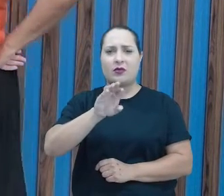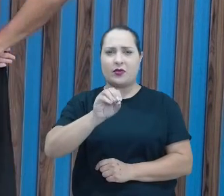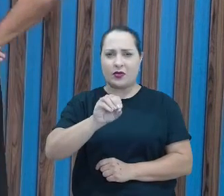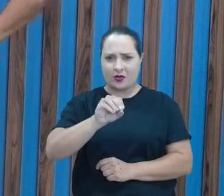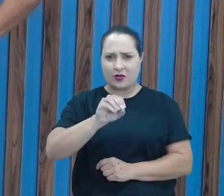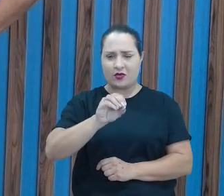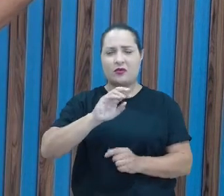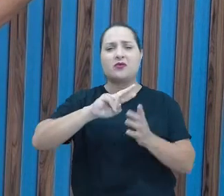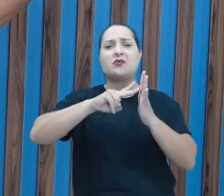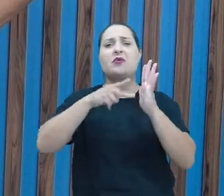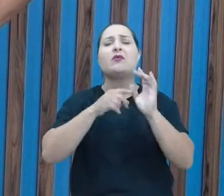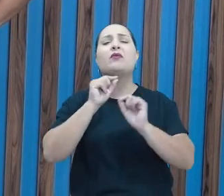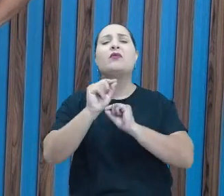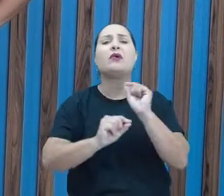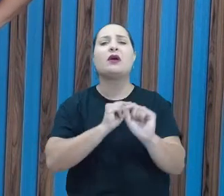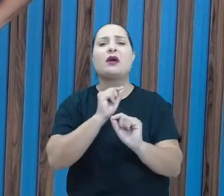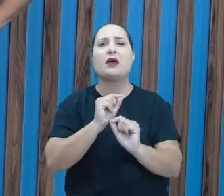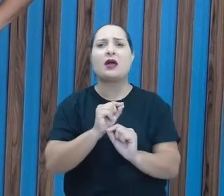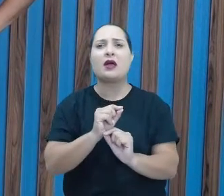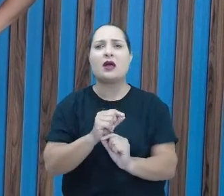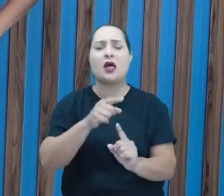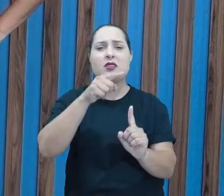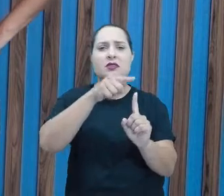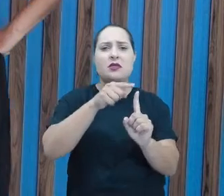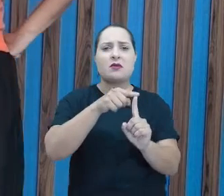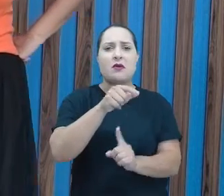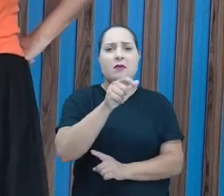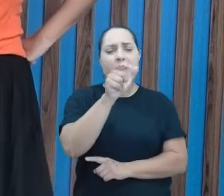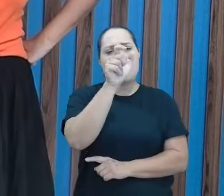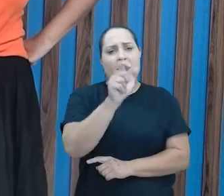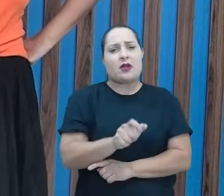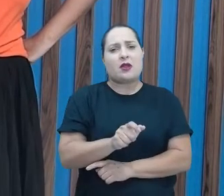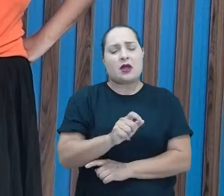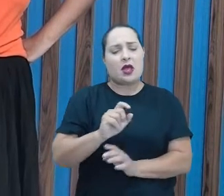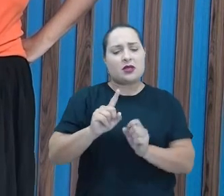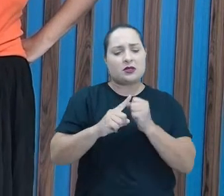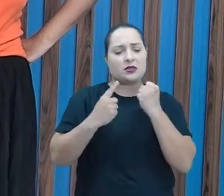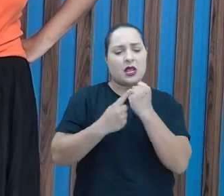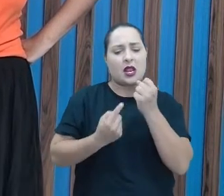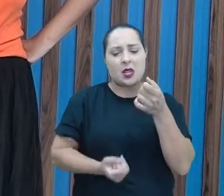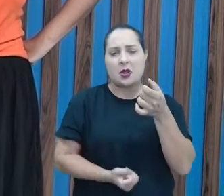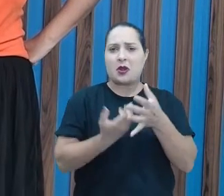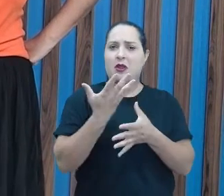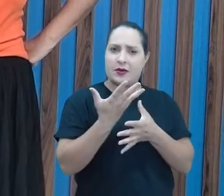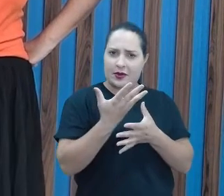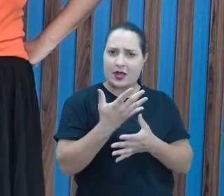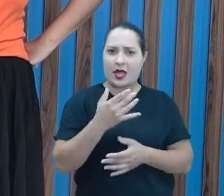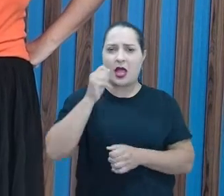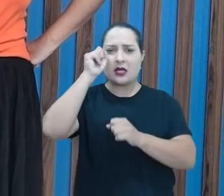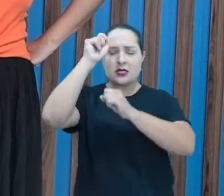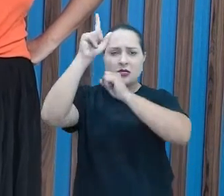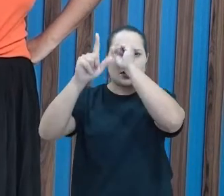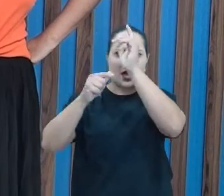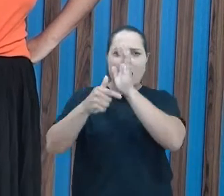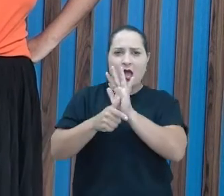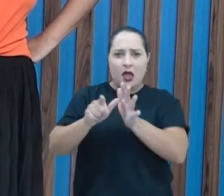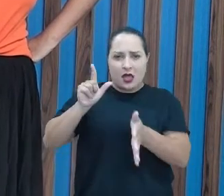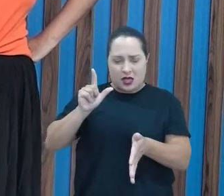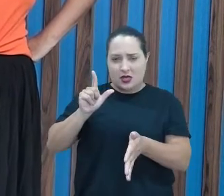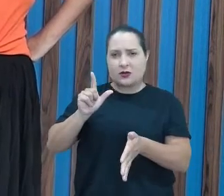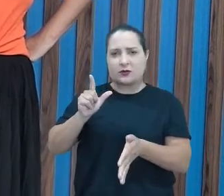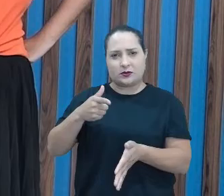O estereótipo é um tipo de padrão que a sociedade constrói. É uma ideia